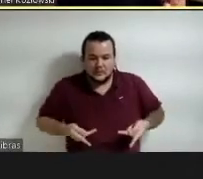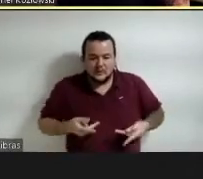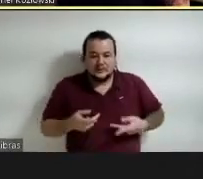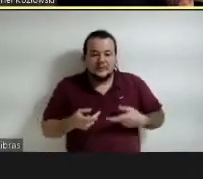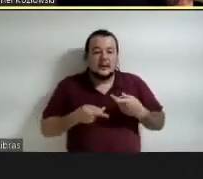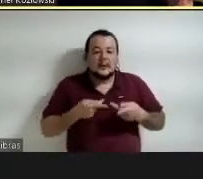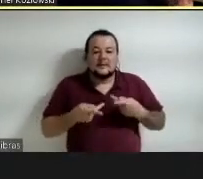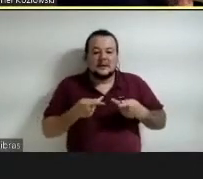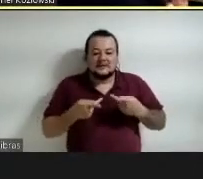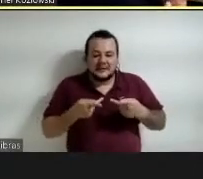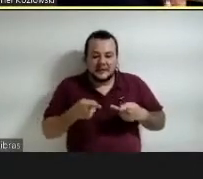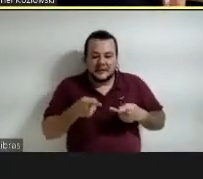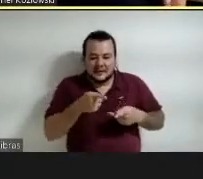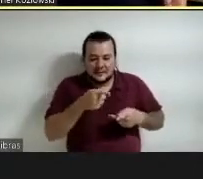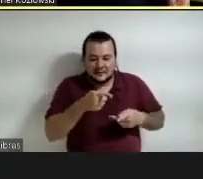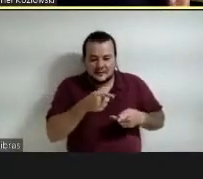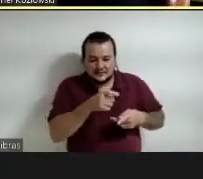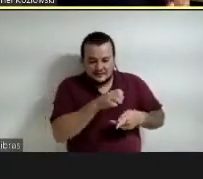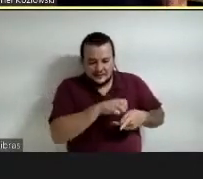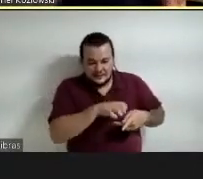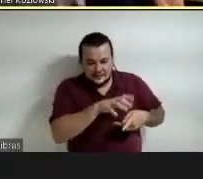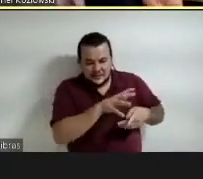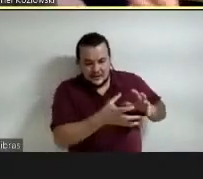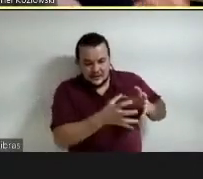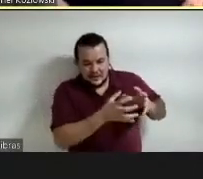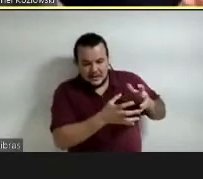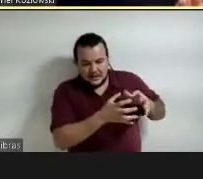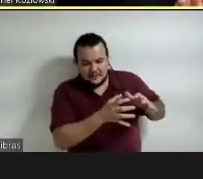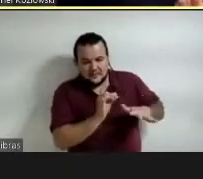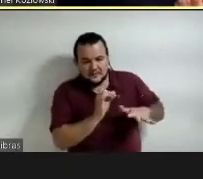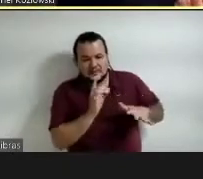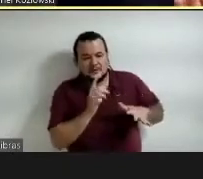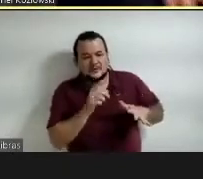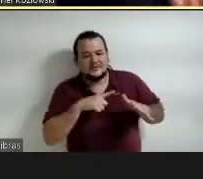limitar a análise na borda